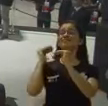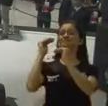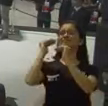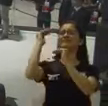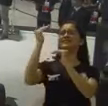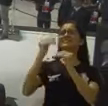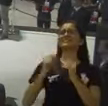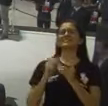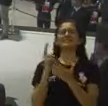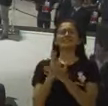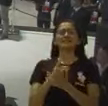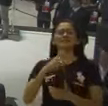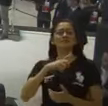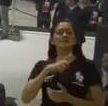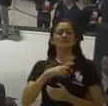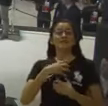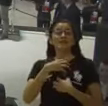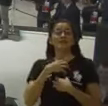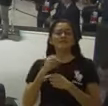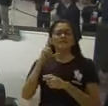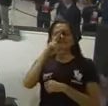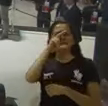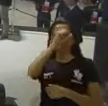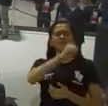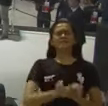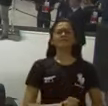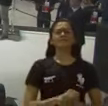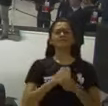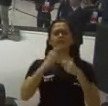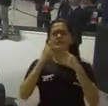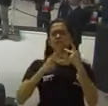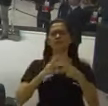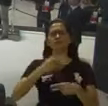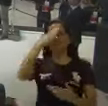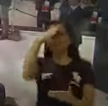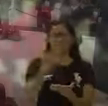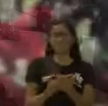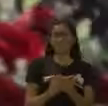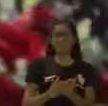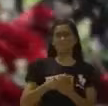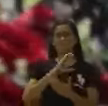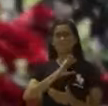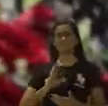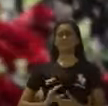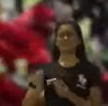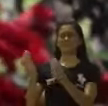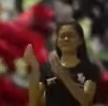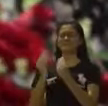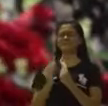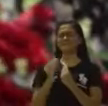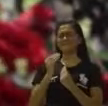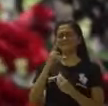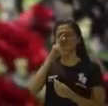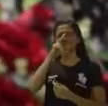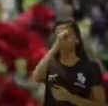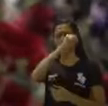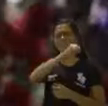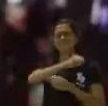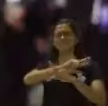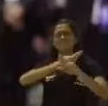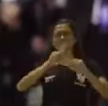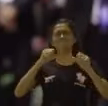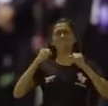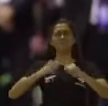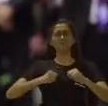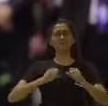em força. Quando você diz: eu posso todas as coisas naquele que me fortalece, você está